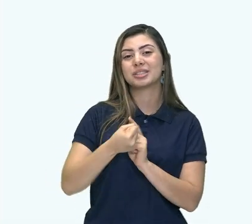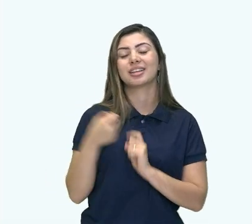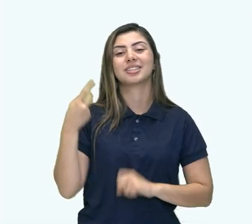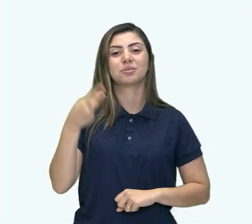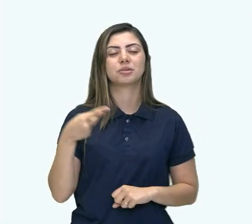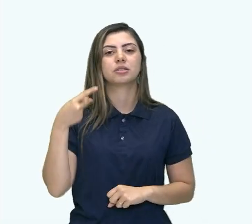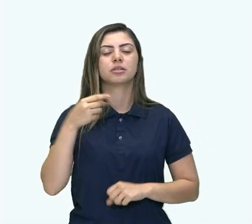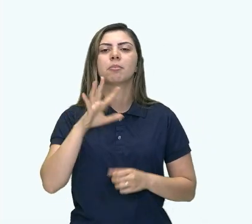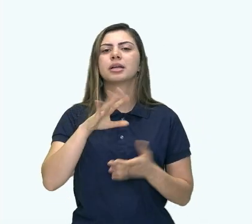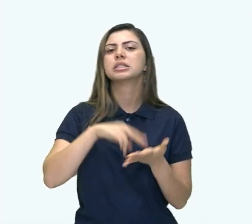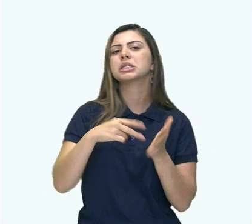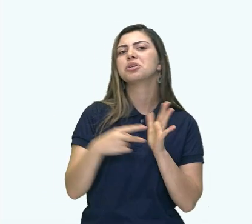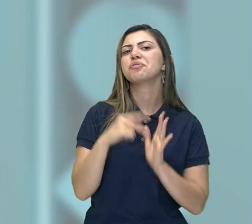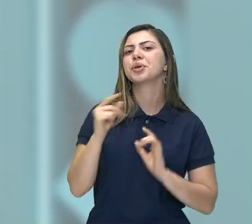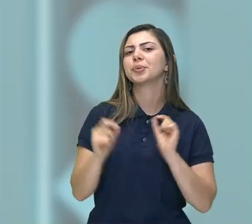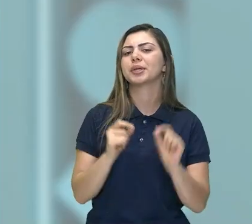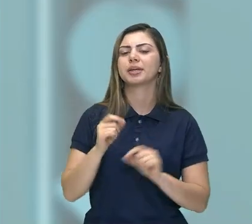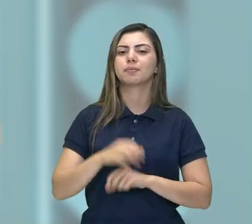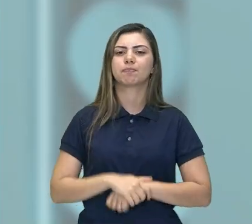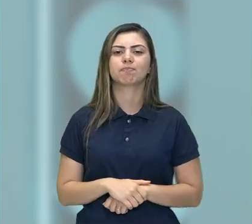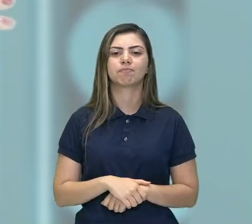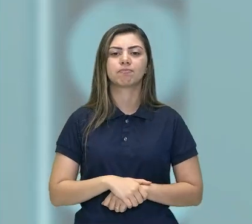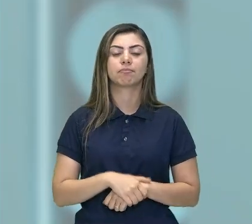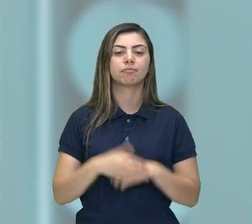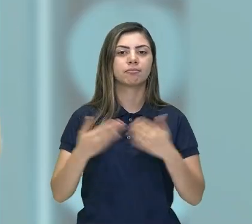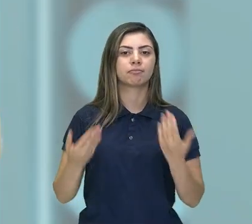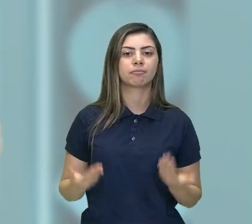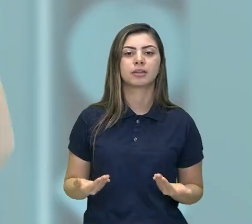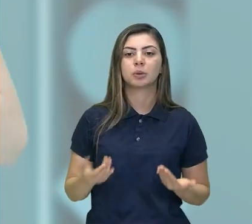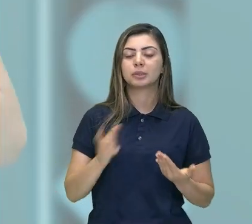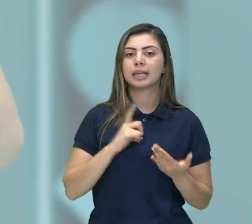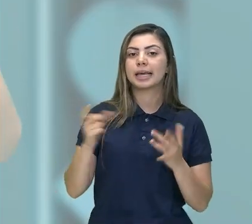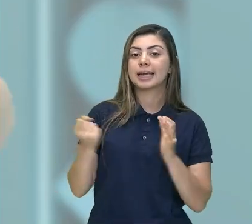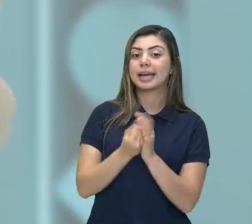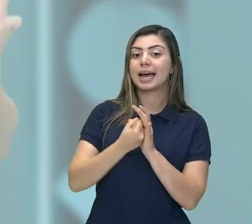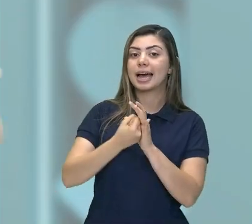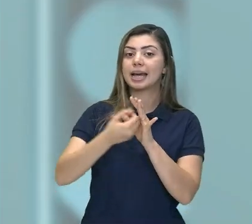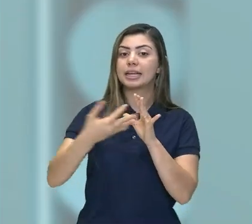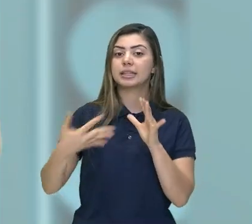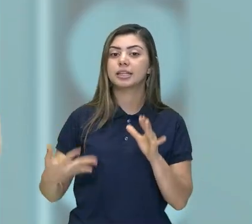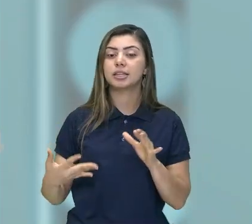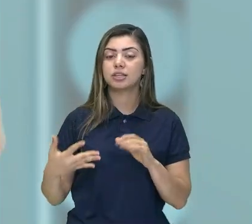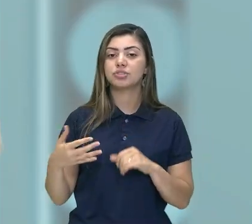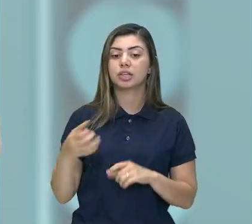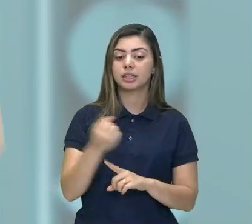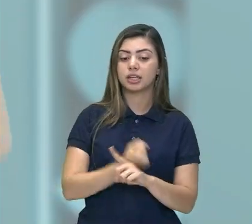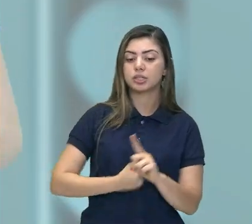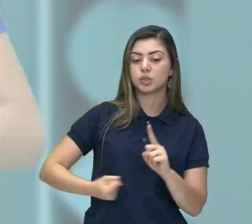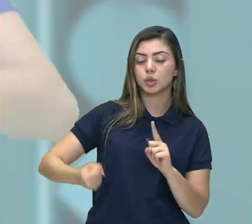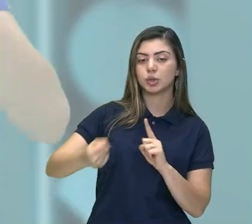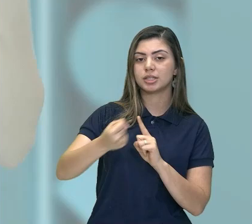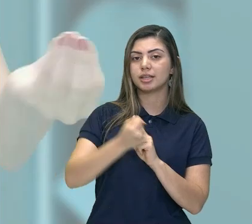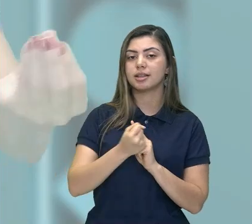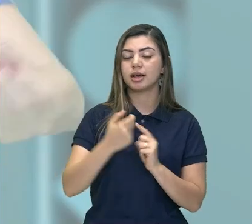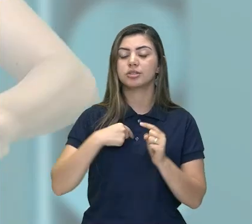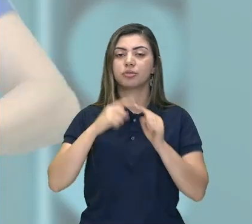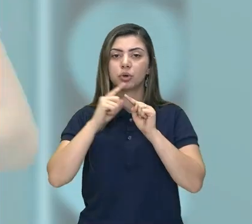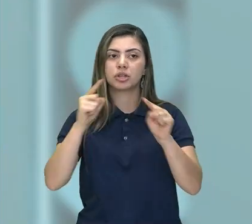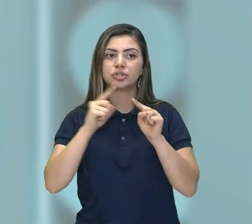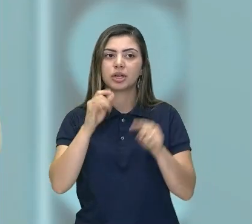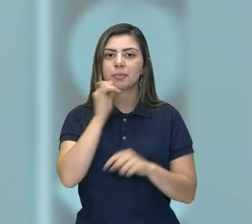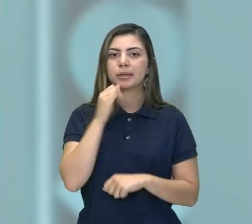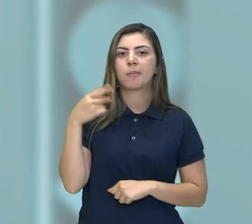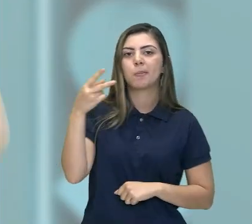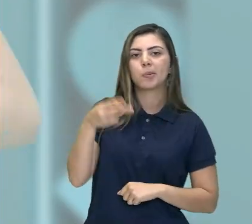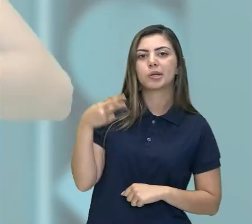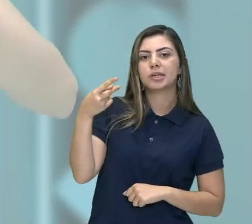significa essa crítica sociopolítica? Eu vou pegar elementos ali do meio social para criticar, como a política, como